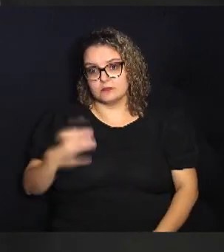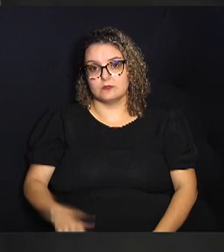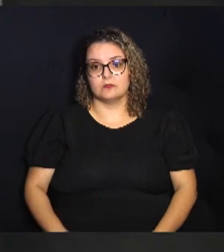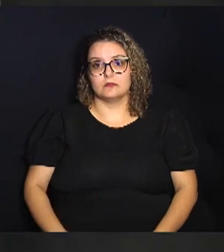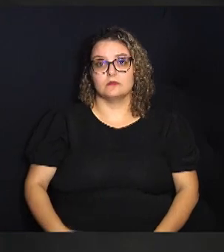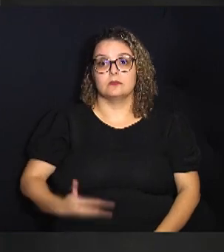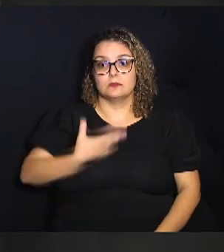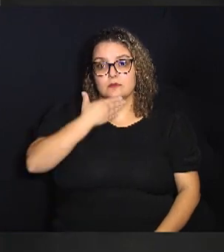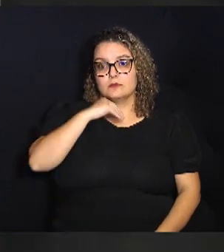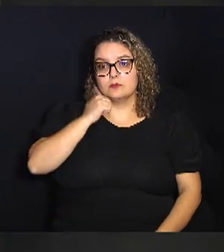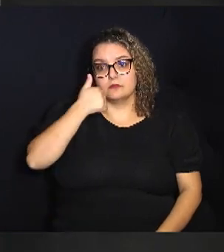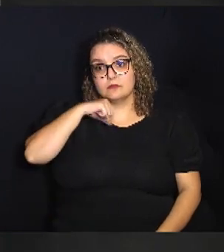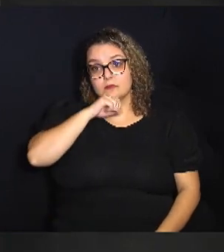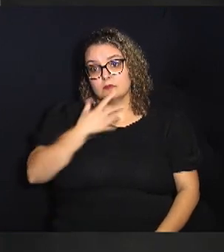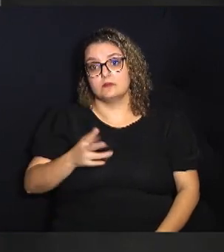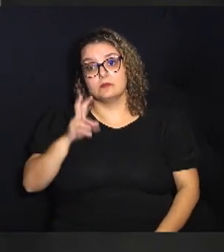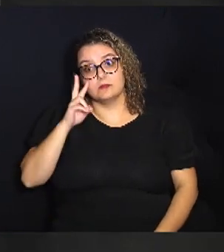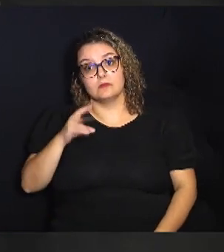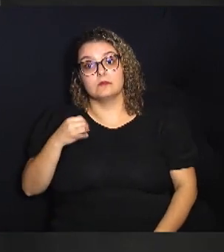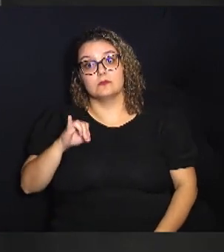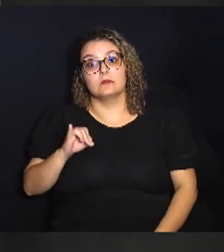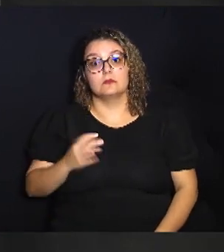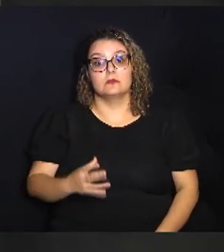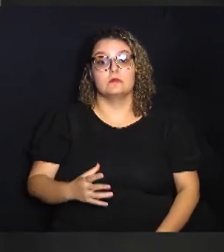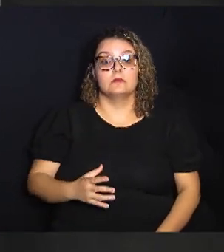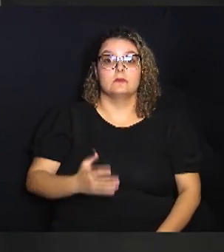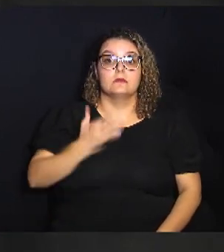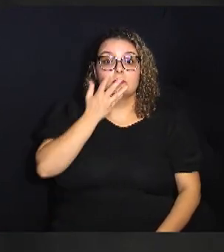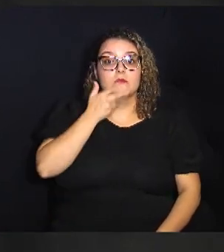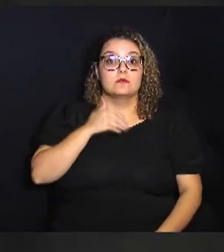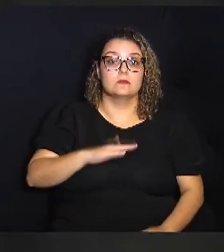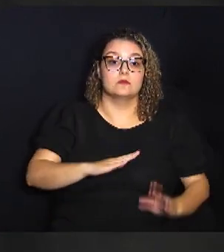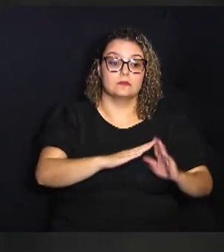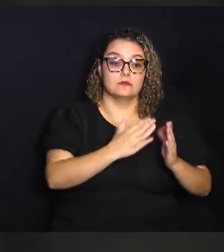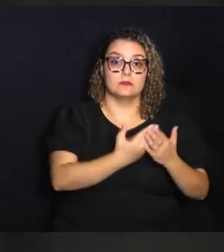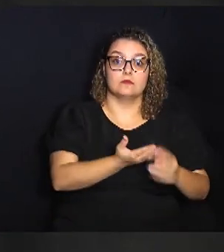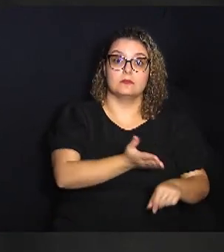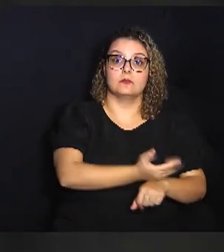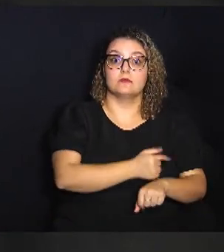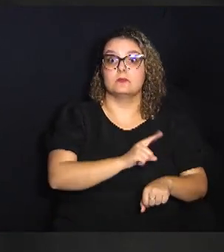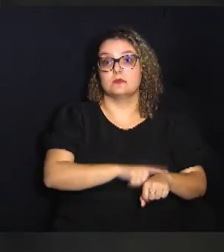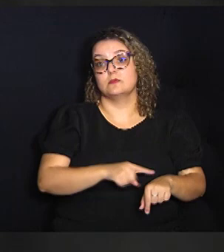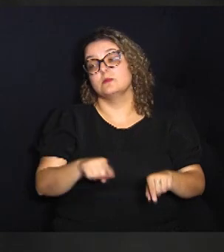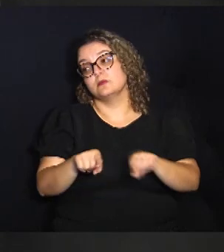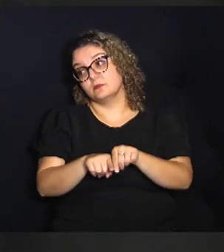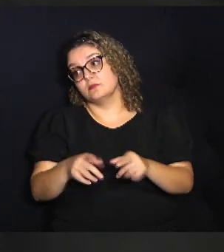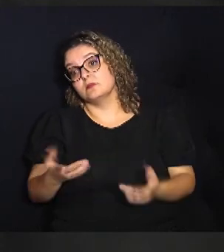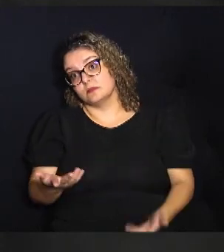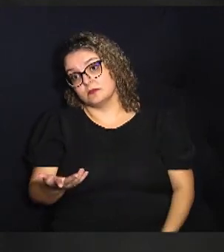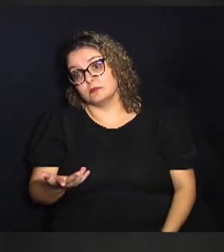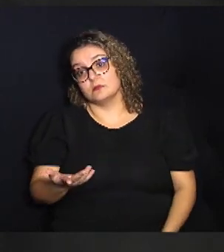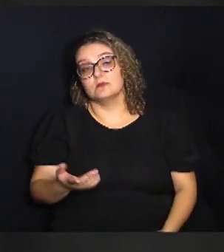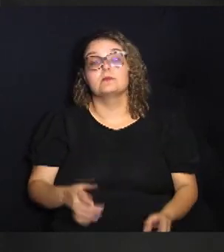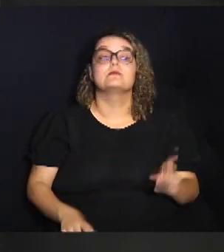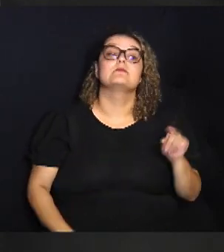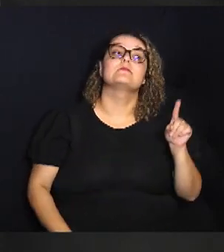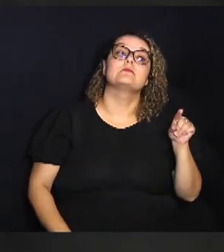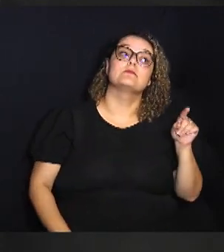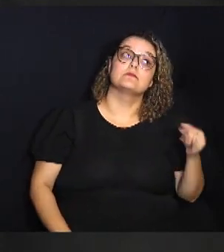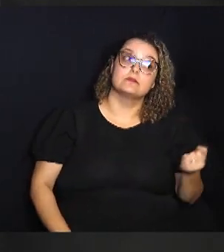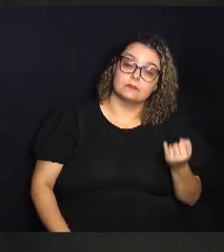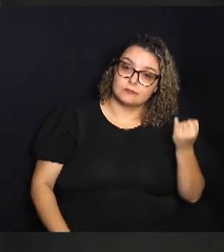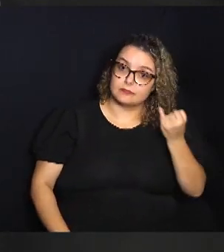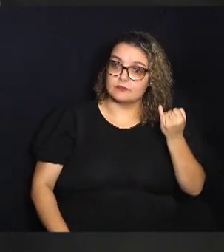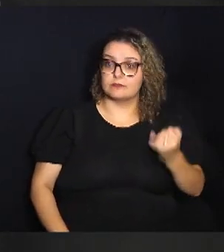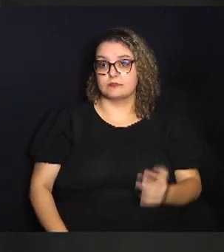está vendo até mesmo se a criança saiu da escola antes do horário também, né? Ou seja, né?